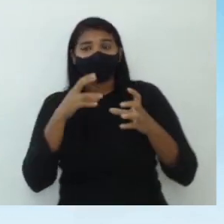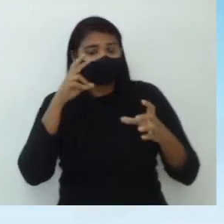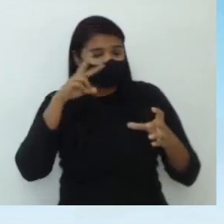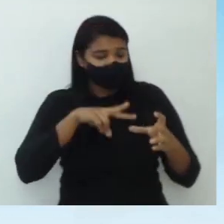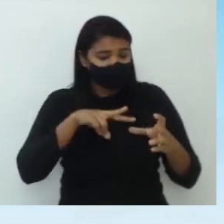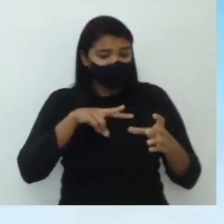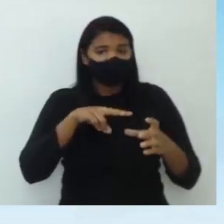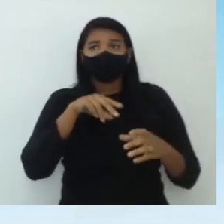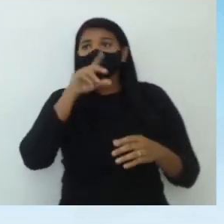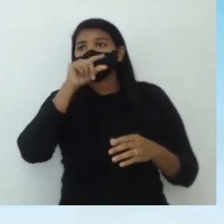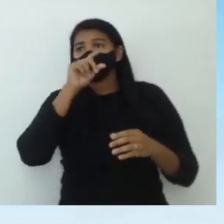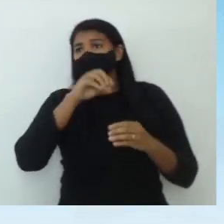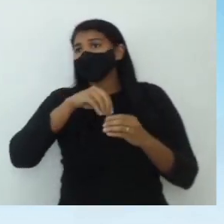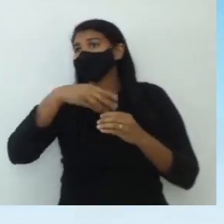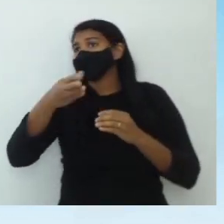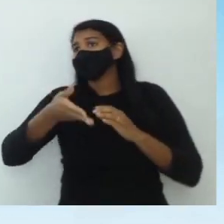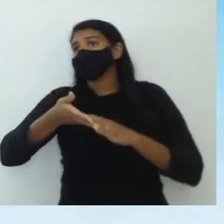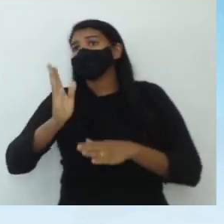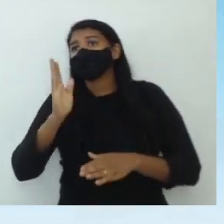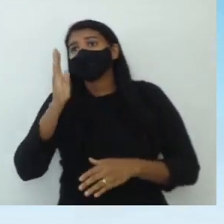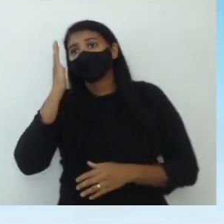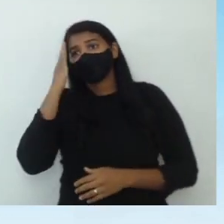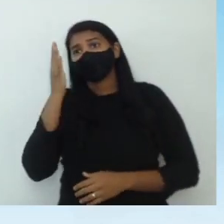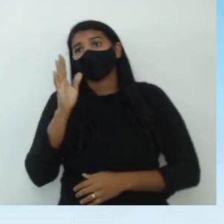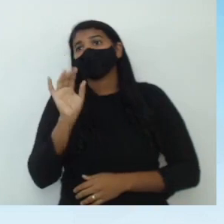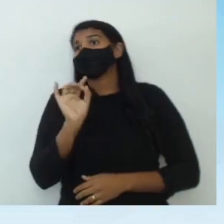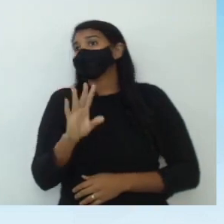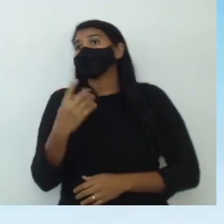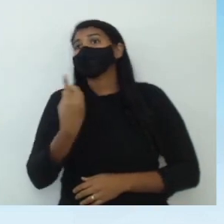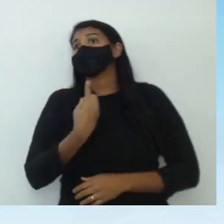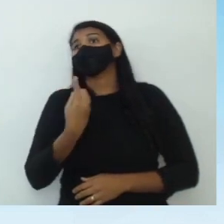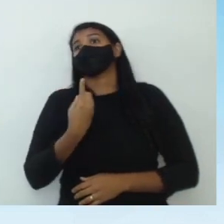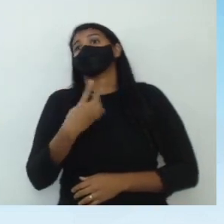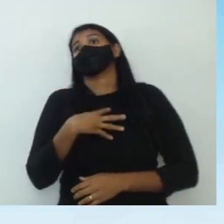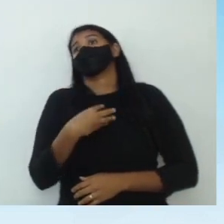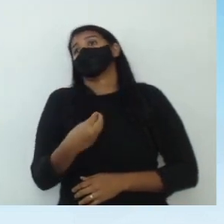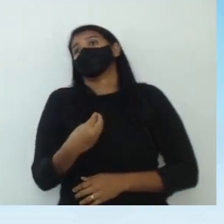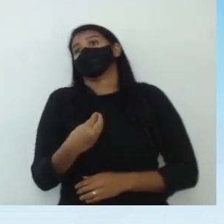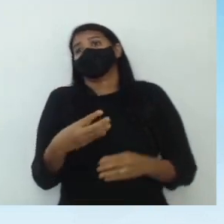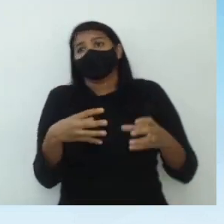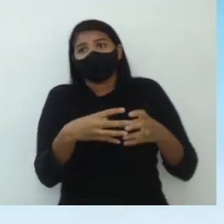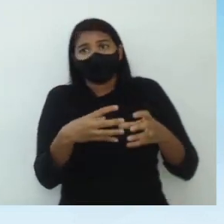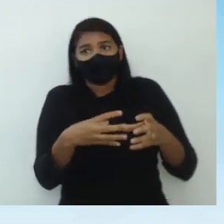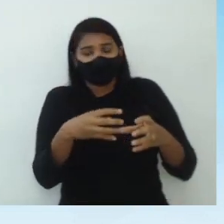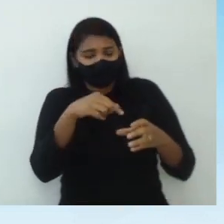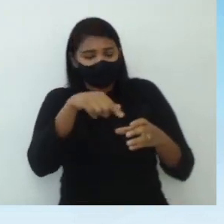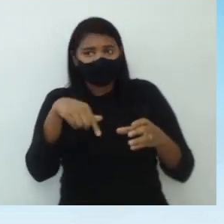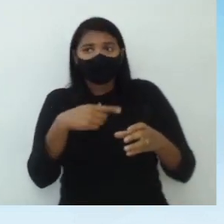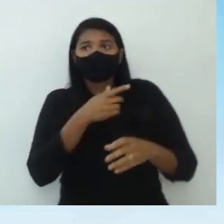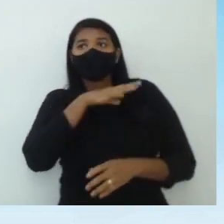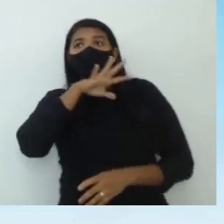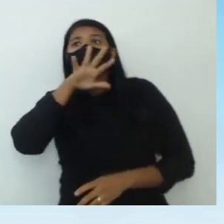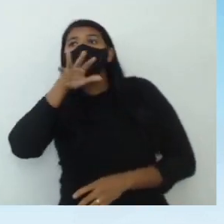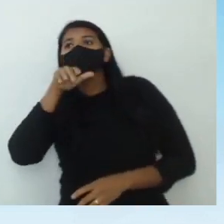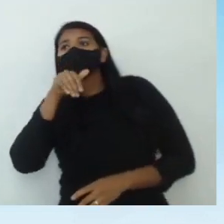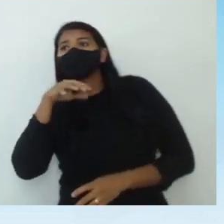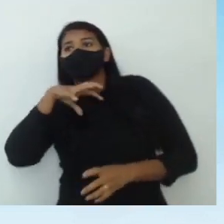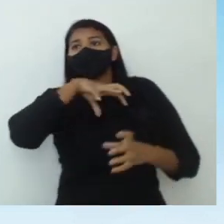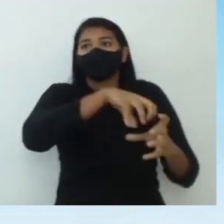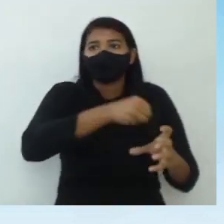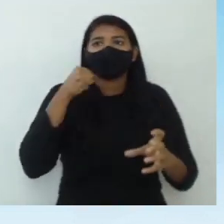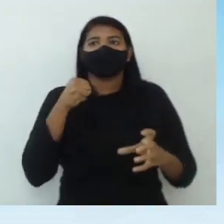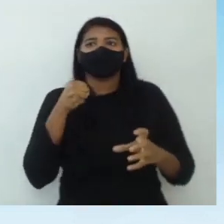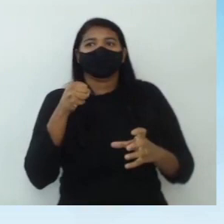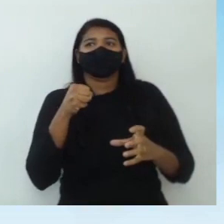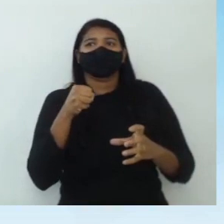se desesperam e vão atrás, então deixa o filhote sozinho. Então, além dele ficar exposto aos animais que são predadores, ele